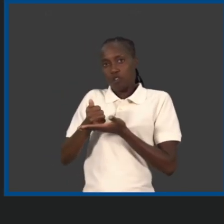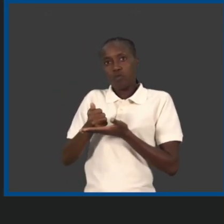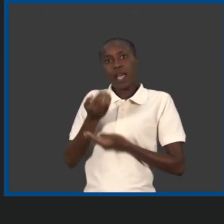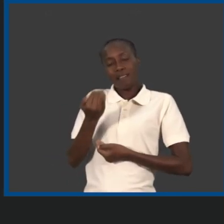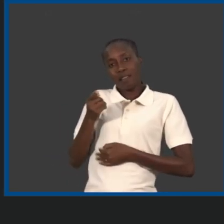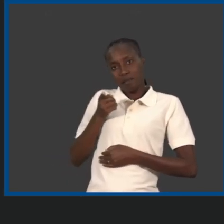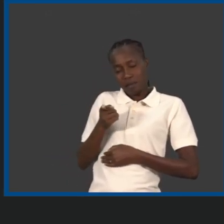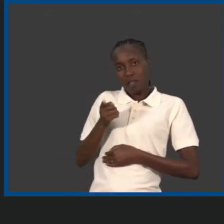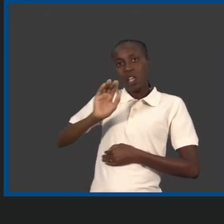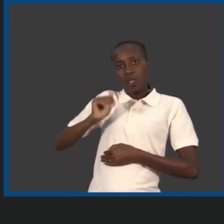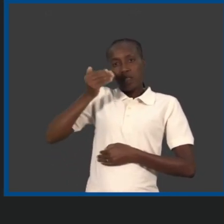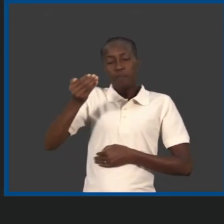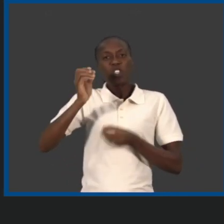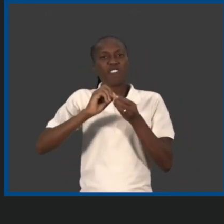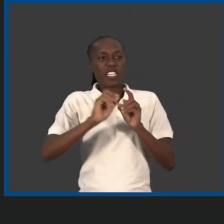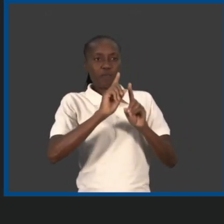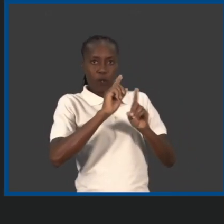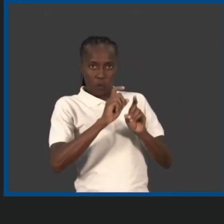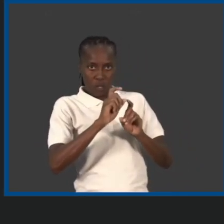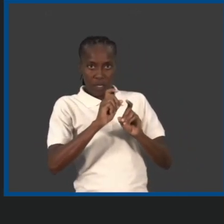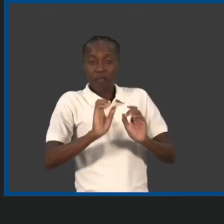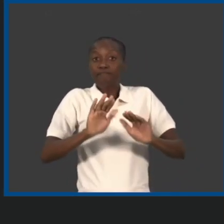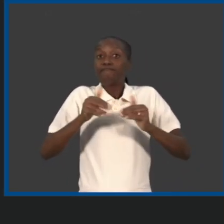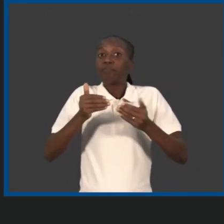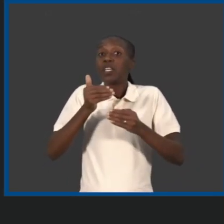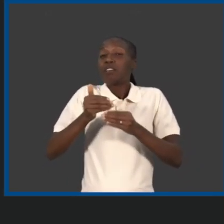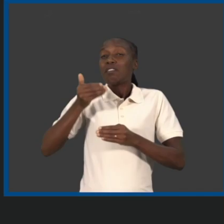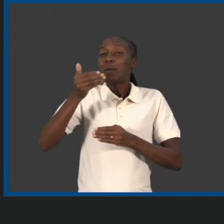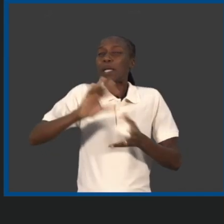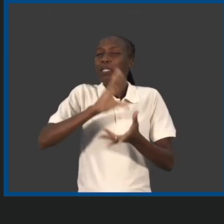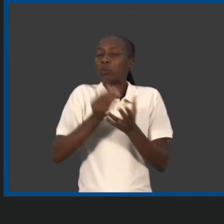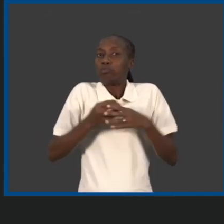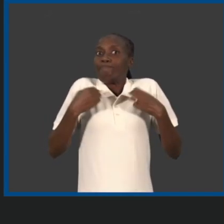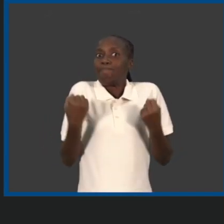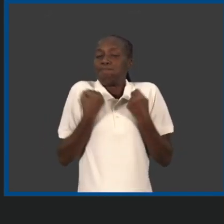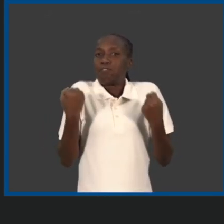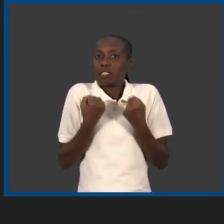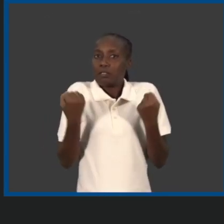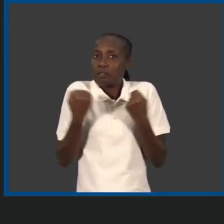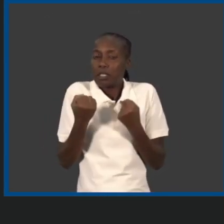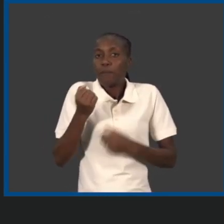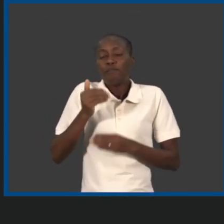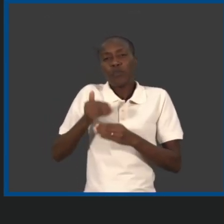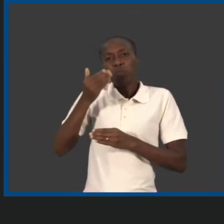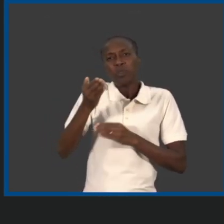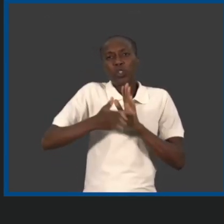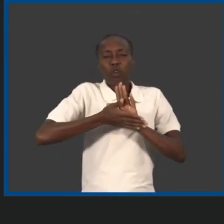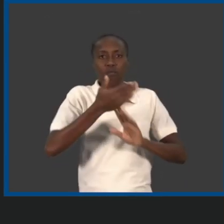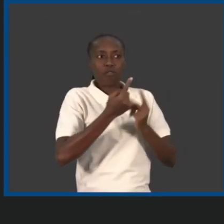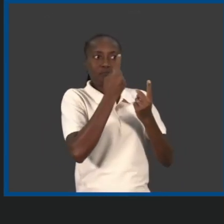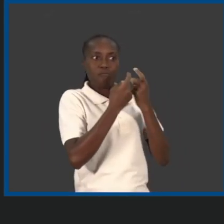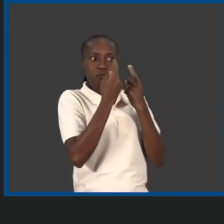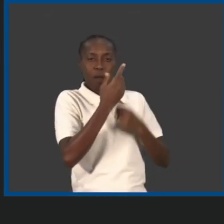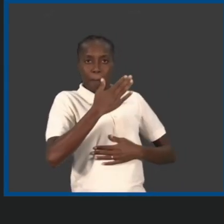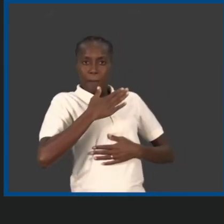criança, depois vão fazer perguntas. E dali foi tudo urgente. Então, fizeram-me as perguntas